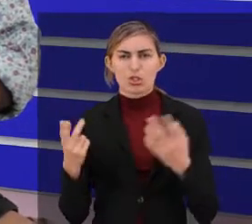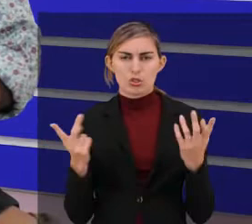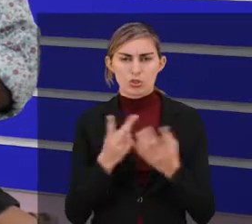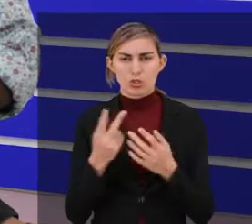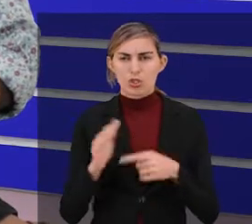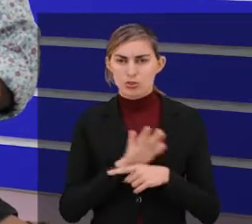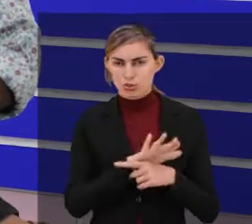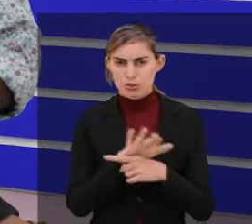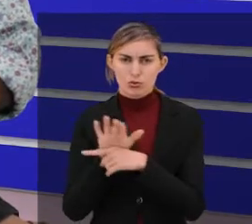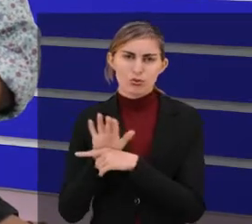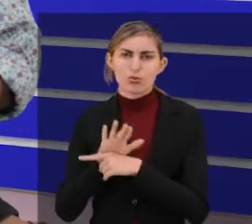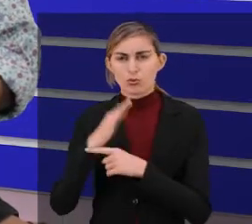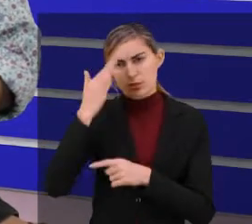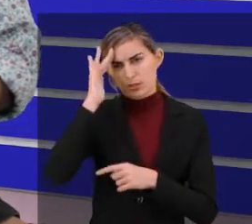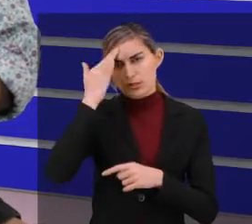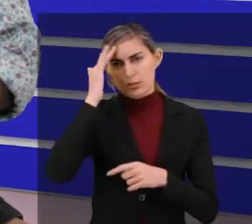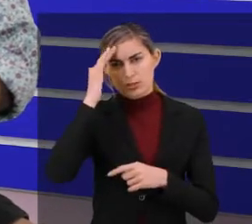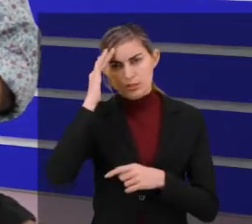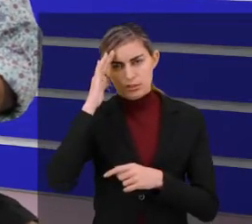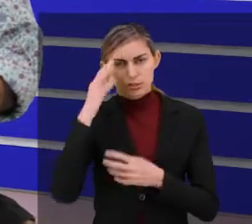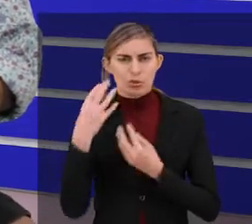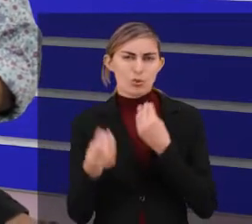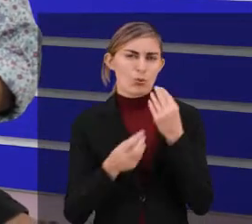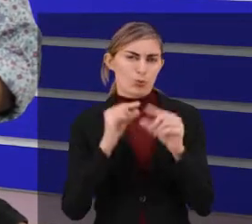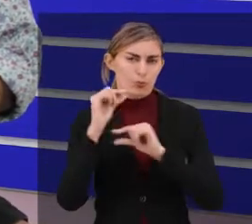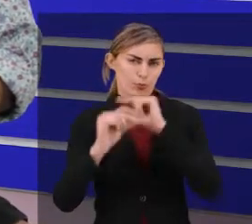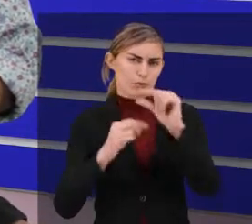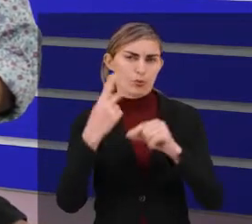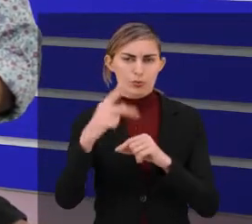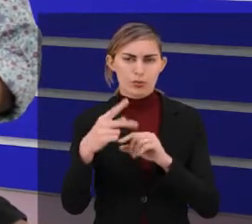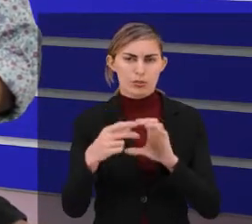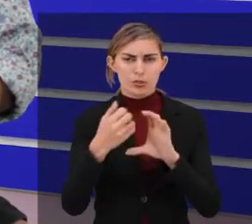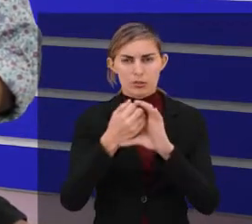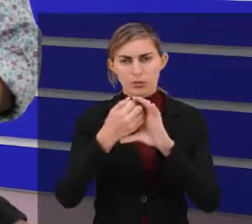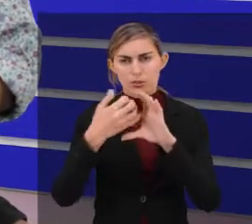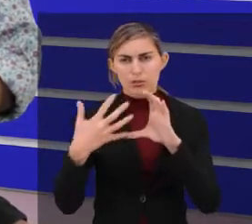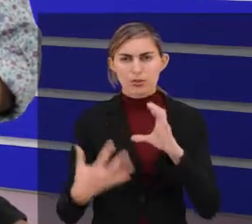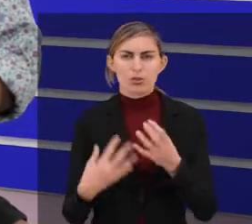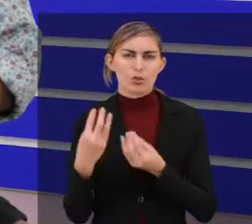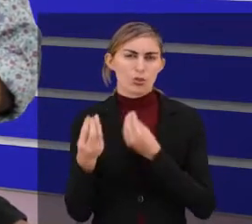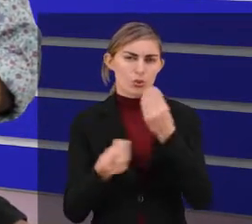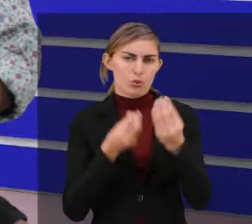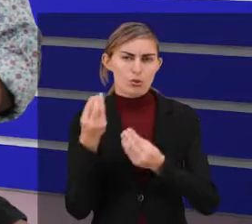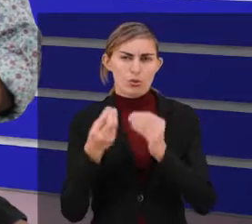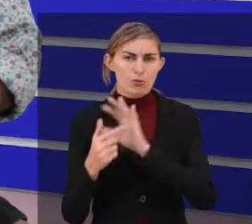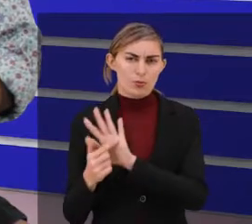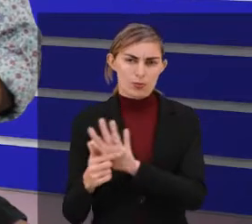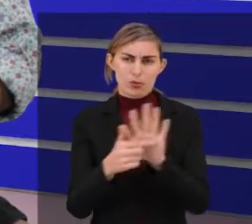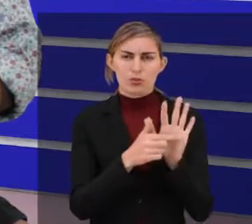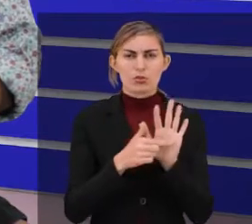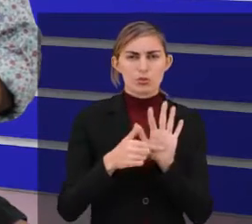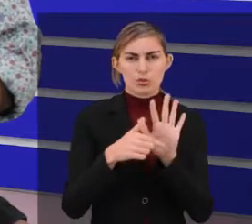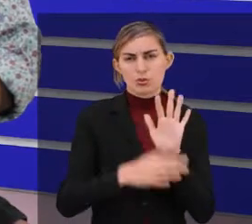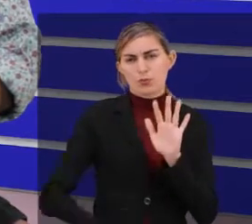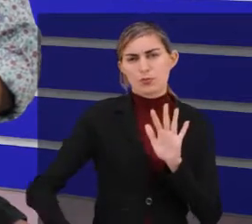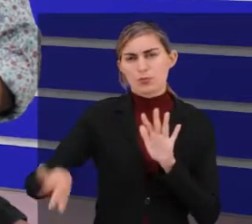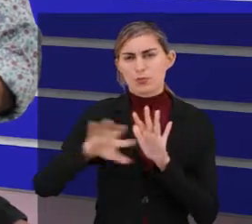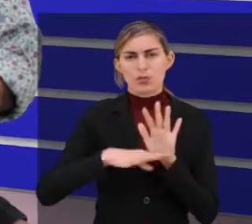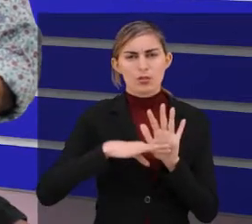que irá nos ajudar a compreender um pouco dessas características e como eles se apresentam no nosso